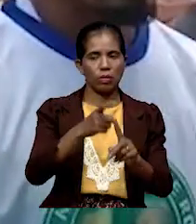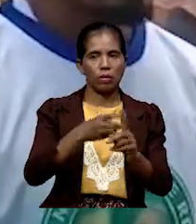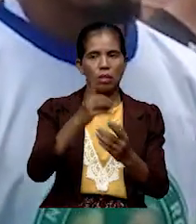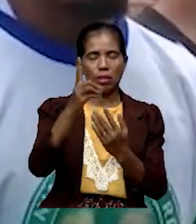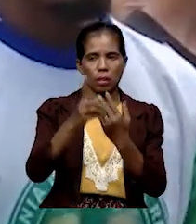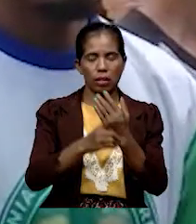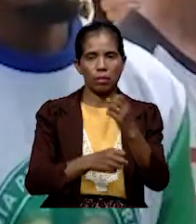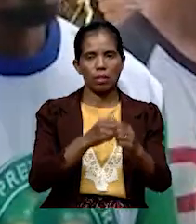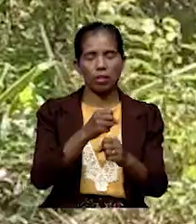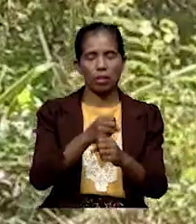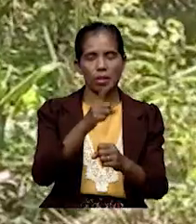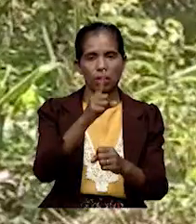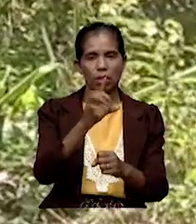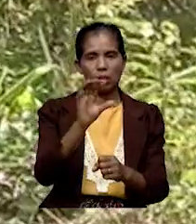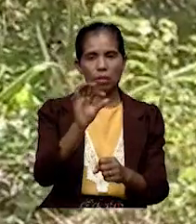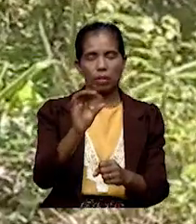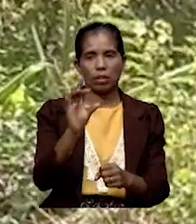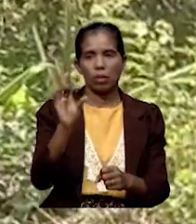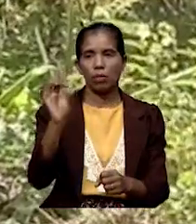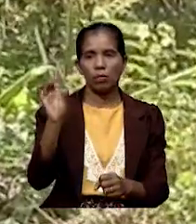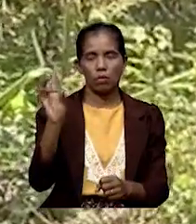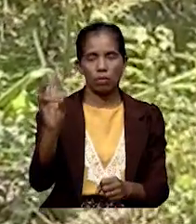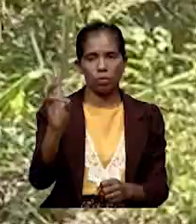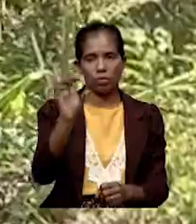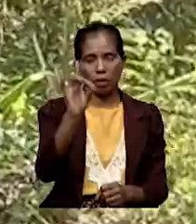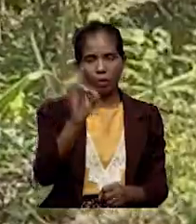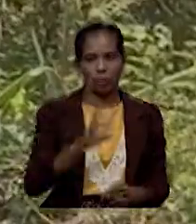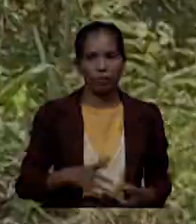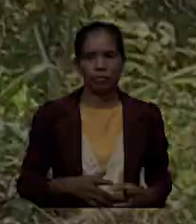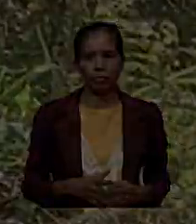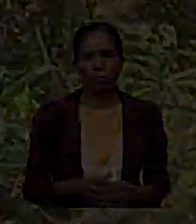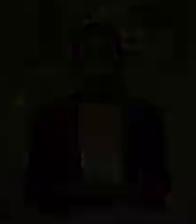tinerihung ida atusia hitun nul resing walum. Napolan Sever, Clementino Maya, Ziemen.